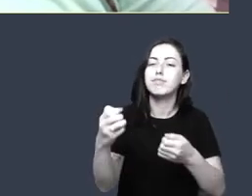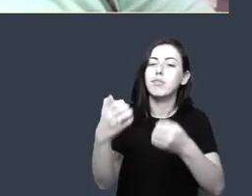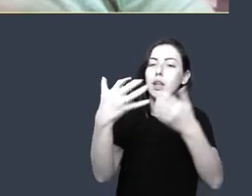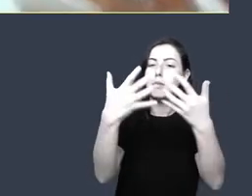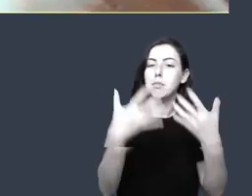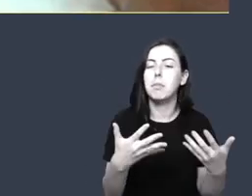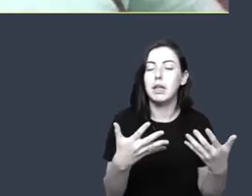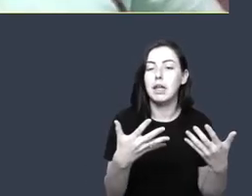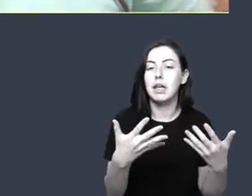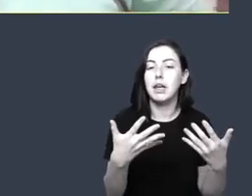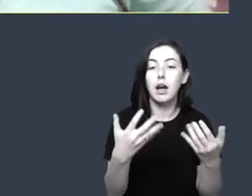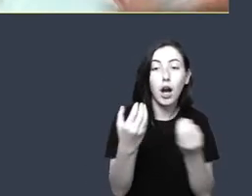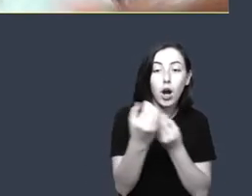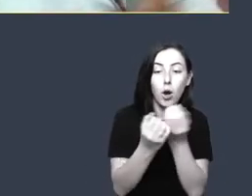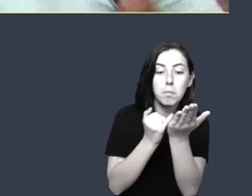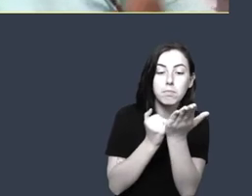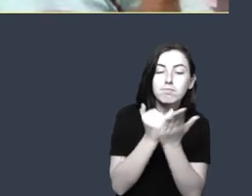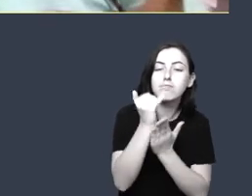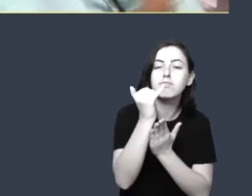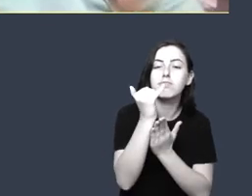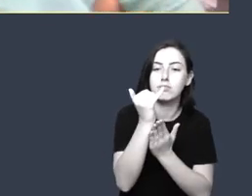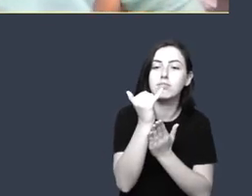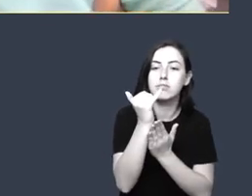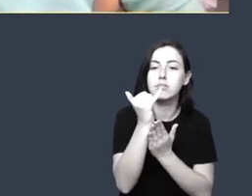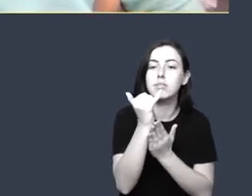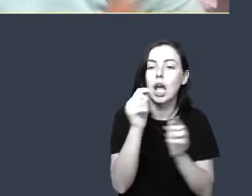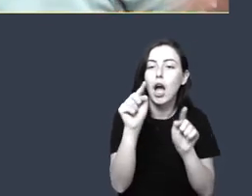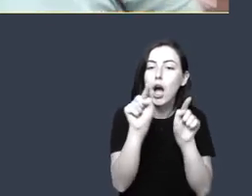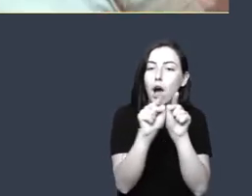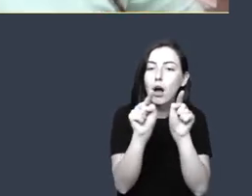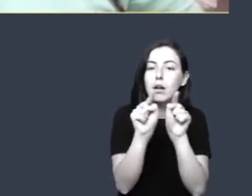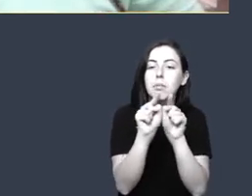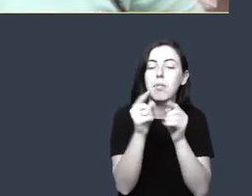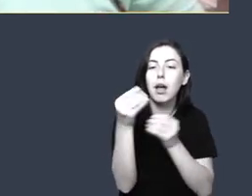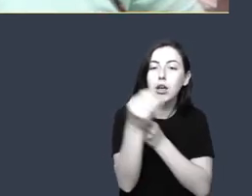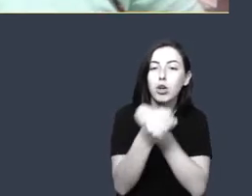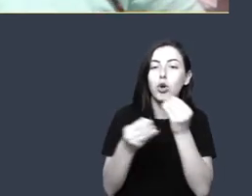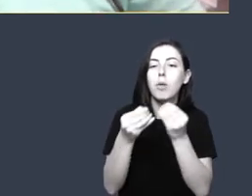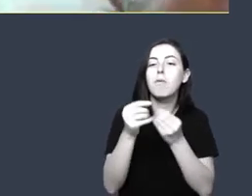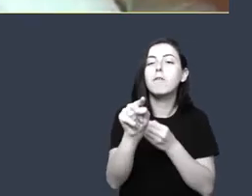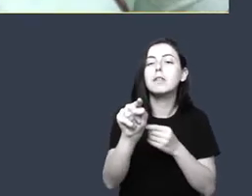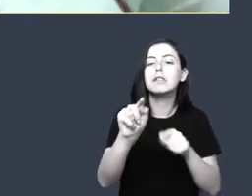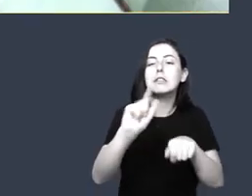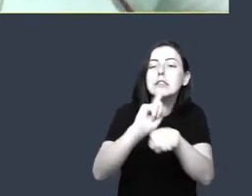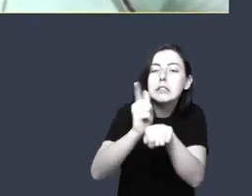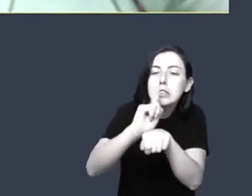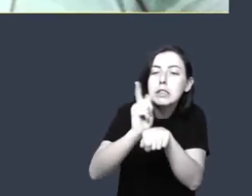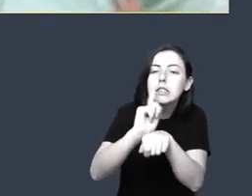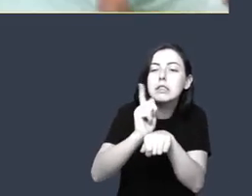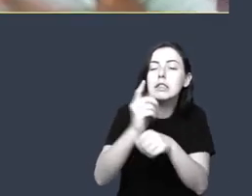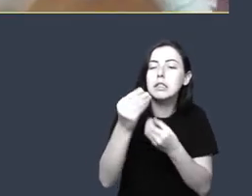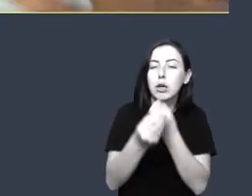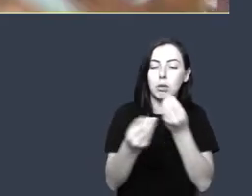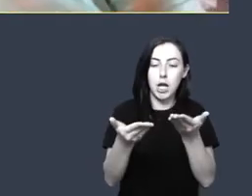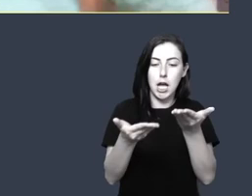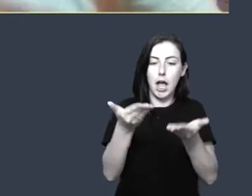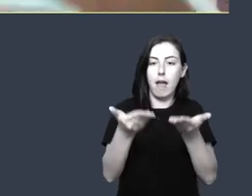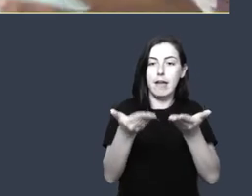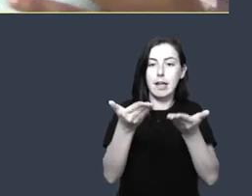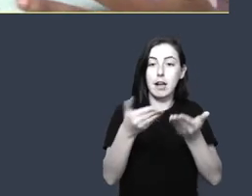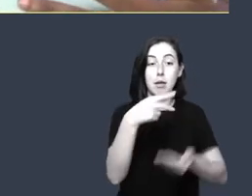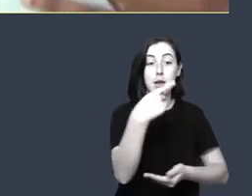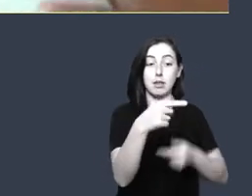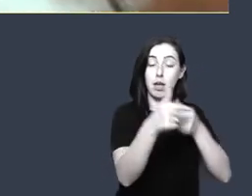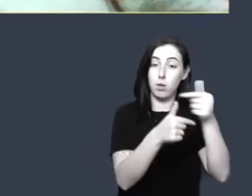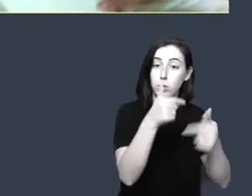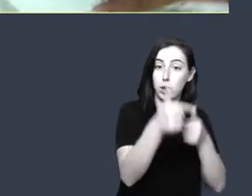desse início. Como que você, na verdade, gerencia, será que seria a palavra? Como que você equilibra seu trabalho como